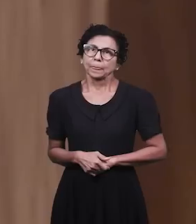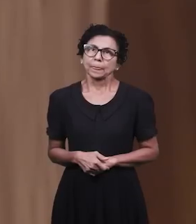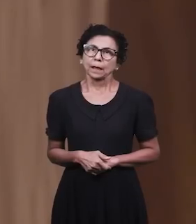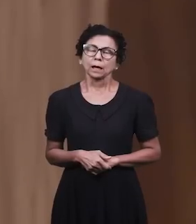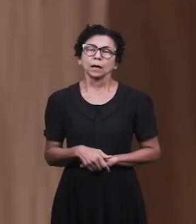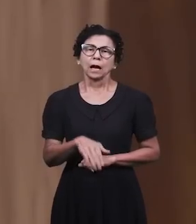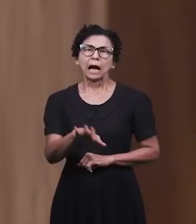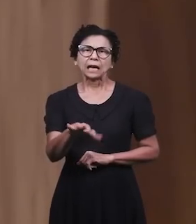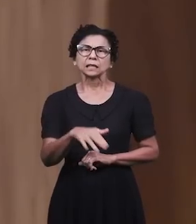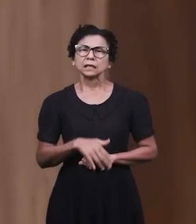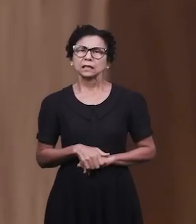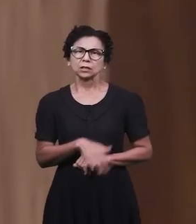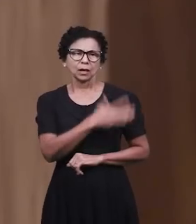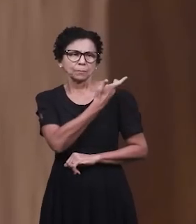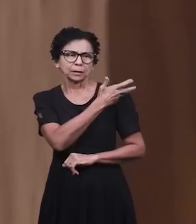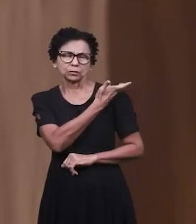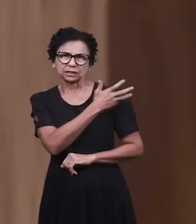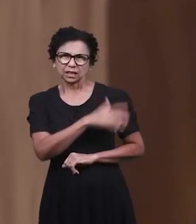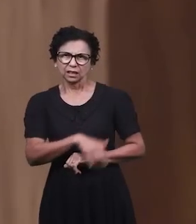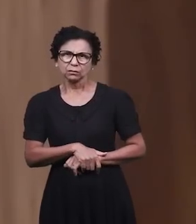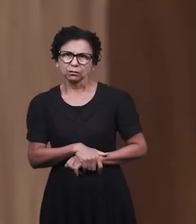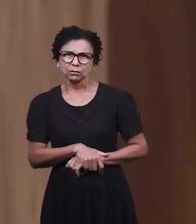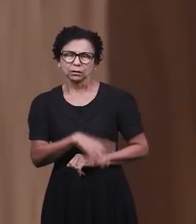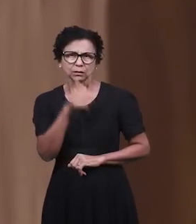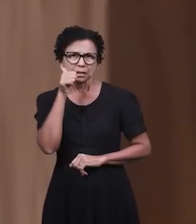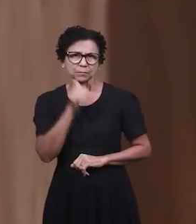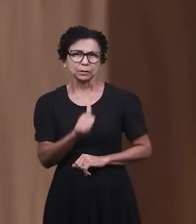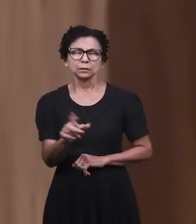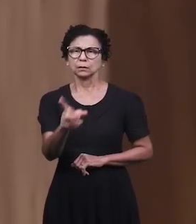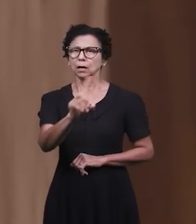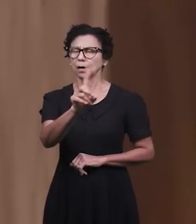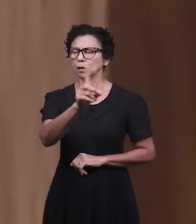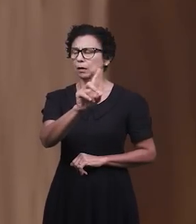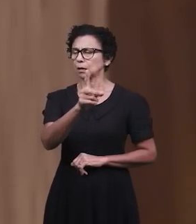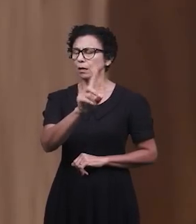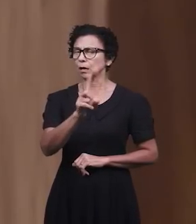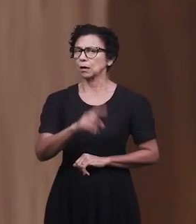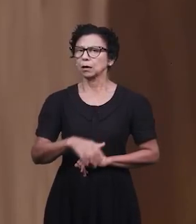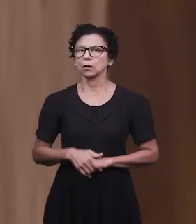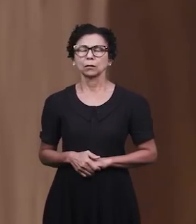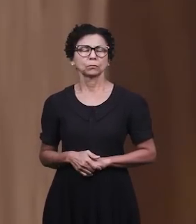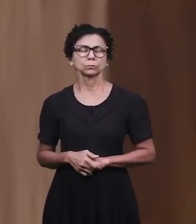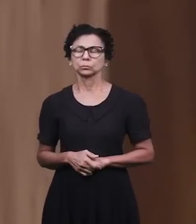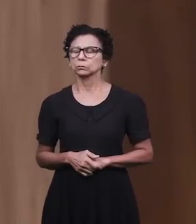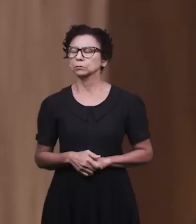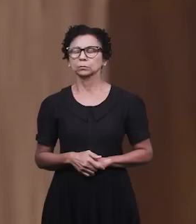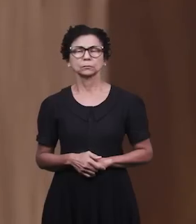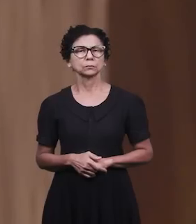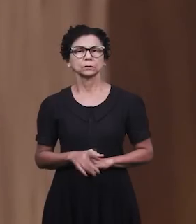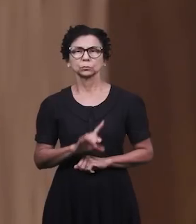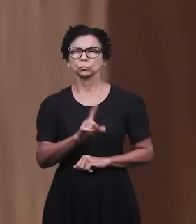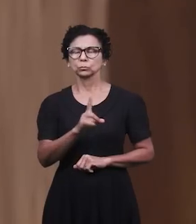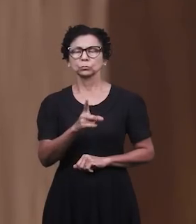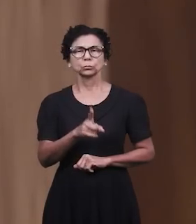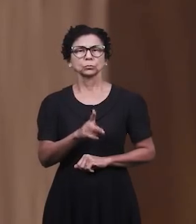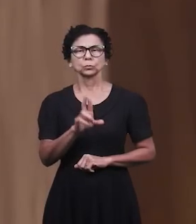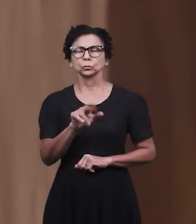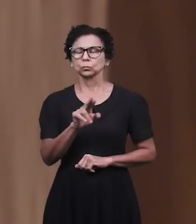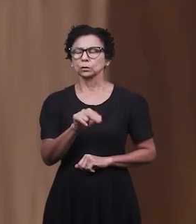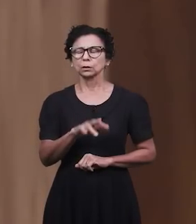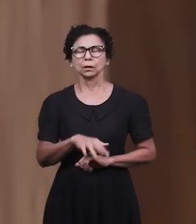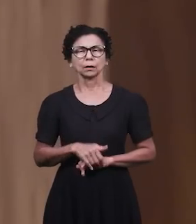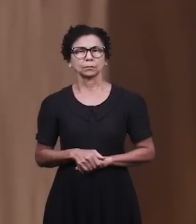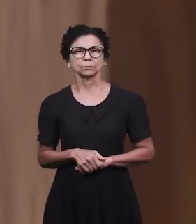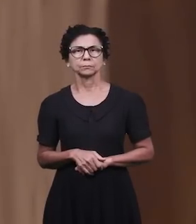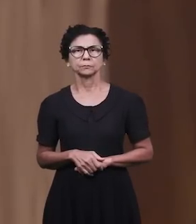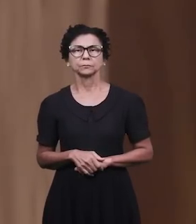mulheres? Não, exatamente, de forma alguma. Isso não diminui em nada as nossas irmãs, de forma de jeito nenhum.